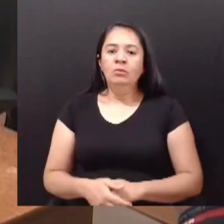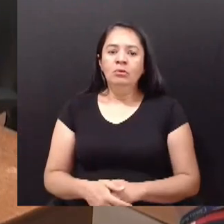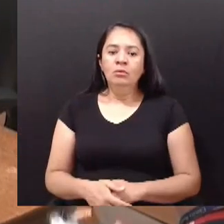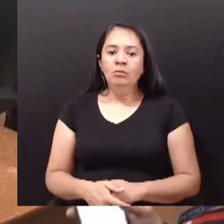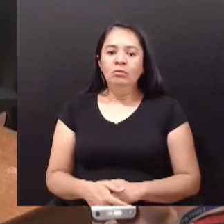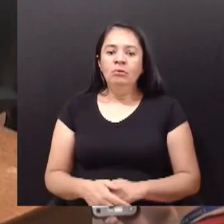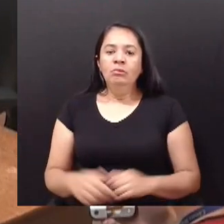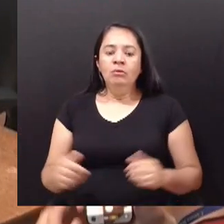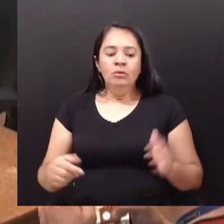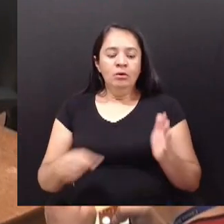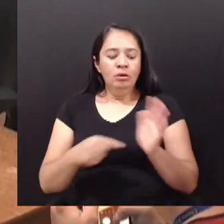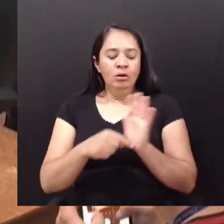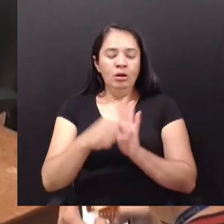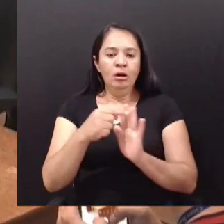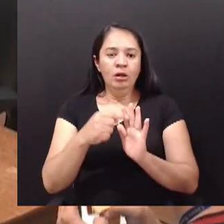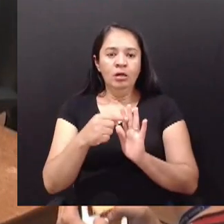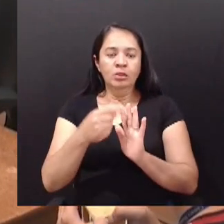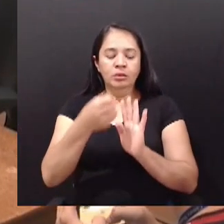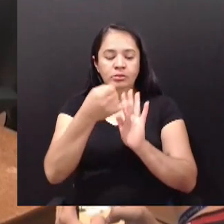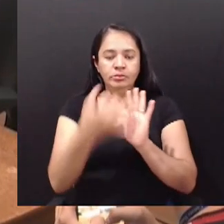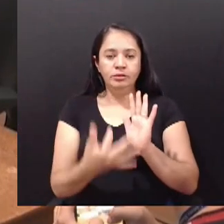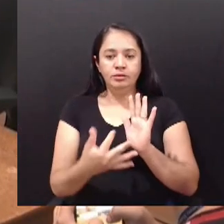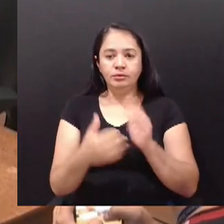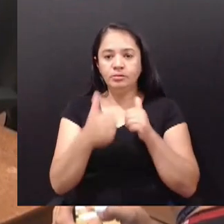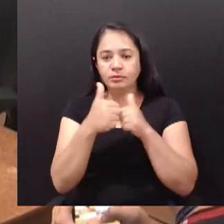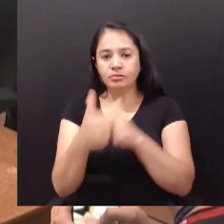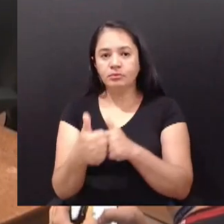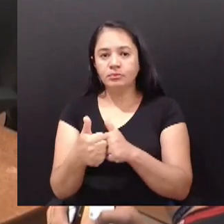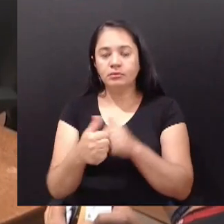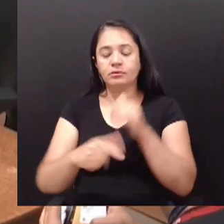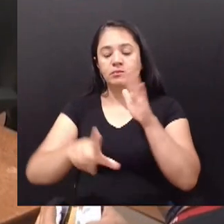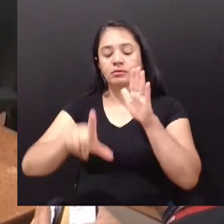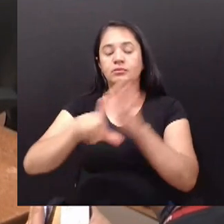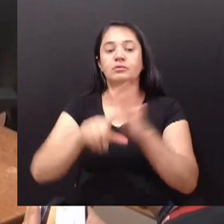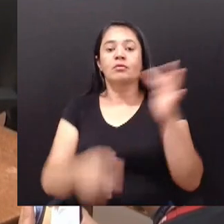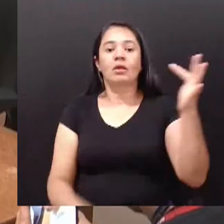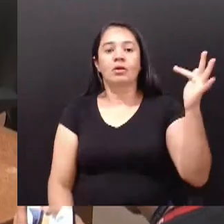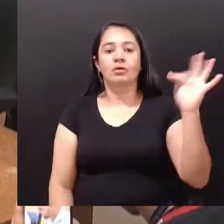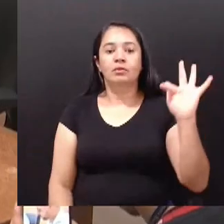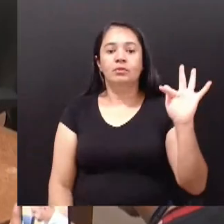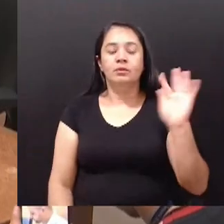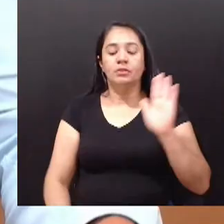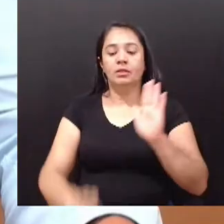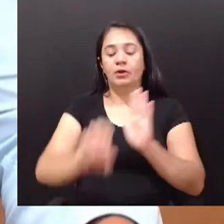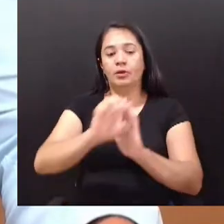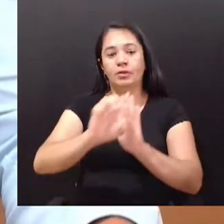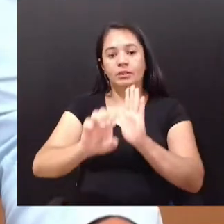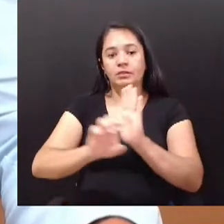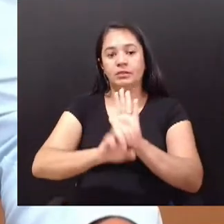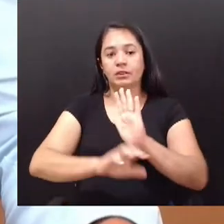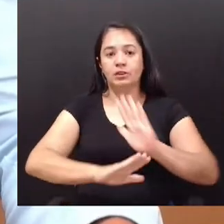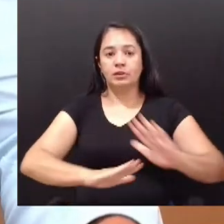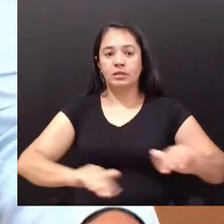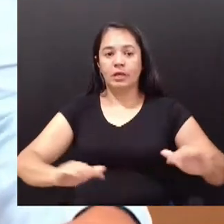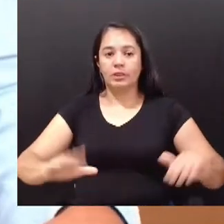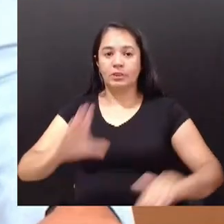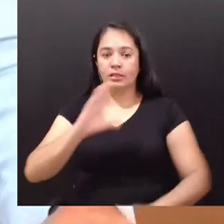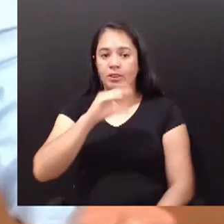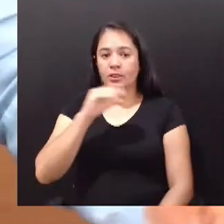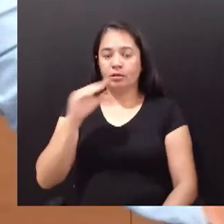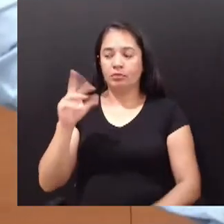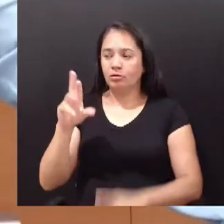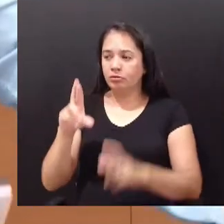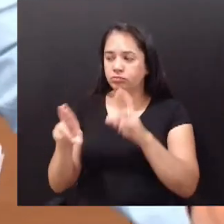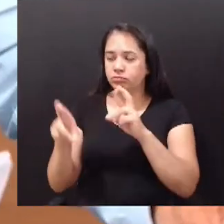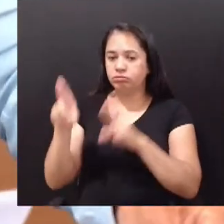estão acompanhar a execução de leis federais como o Estatuto da Criança e do Adolescente, fiscalizar o Fundo Municipal